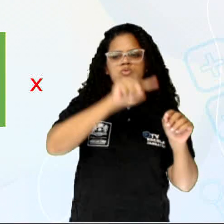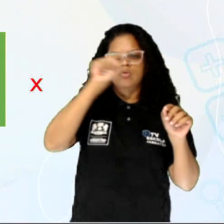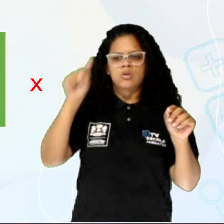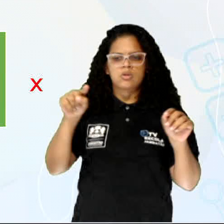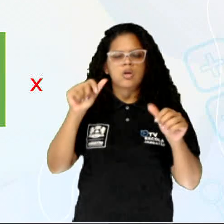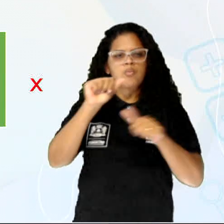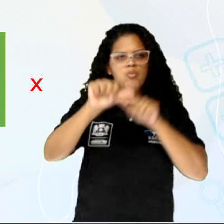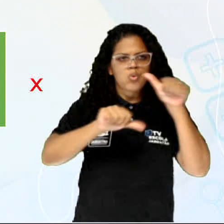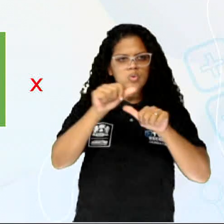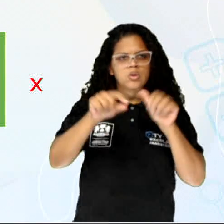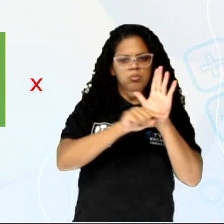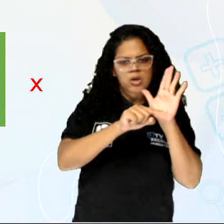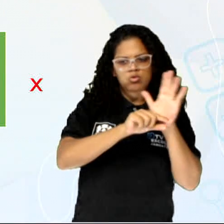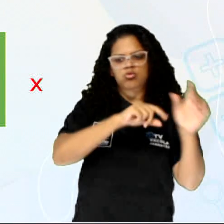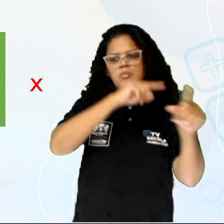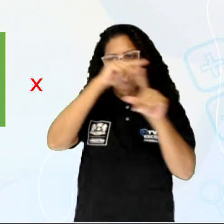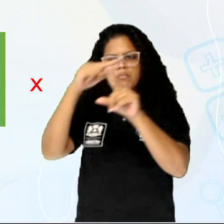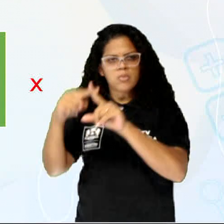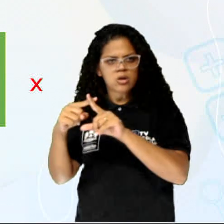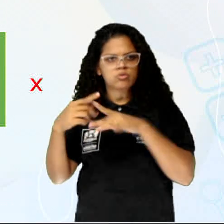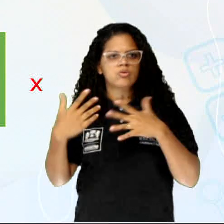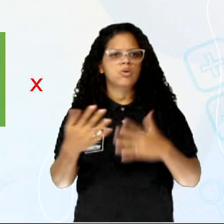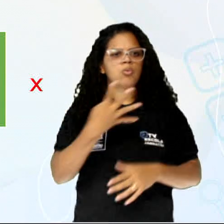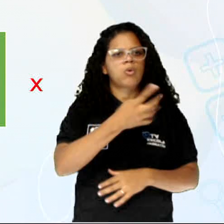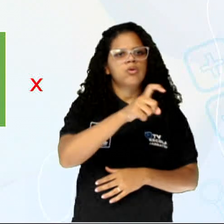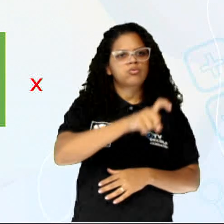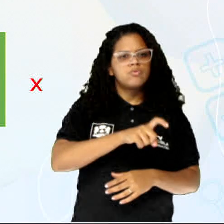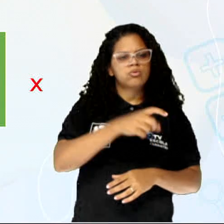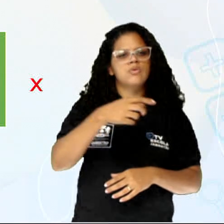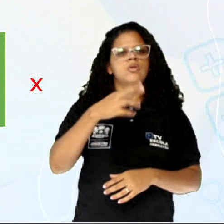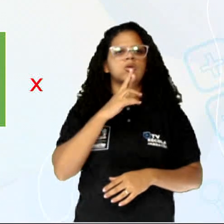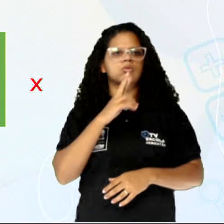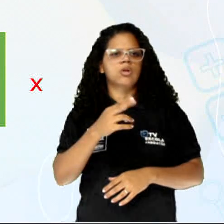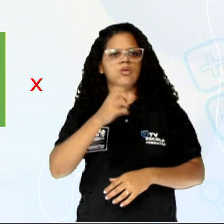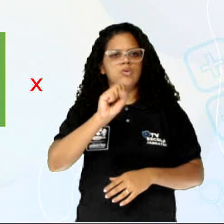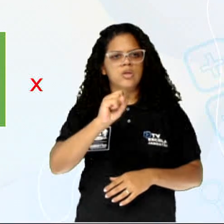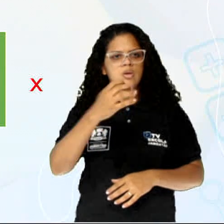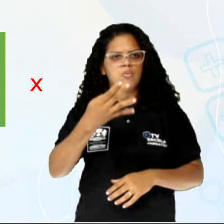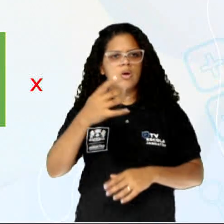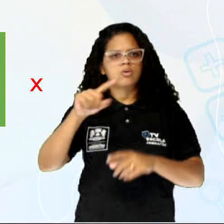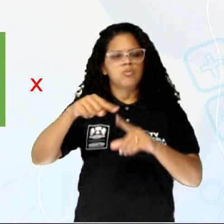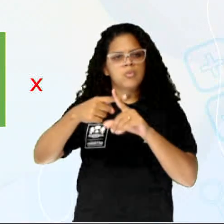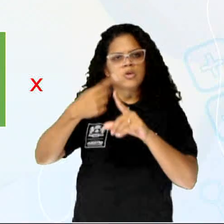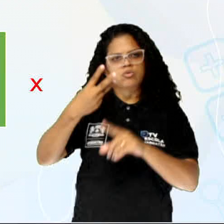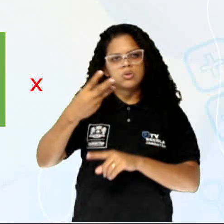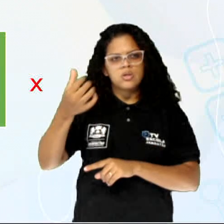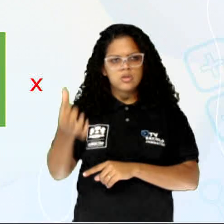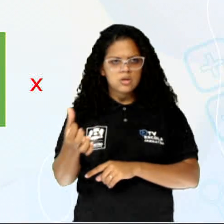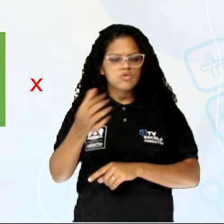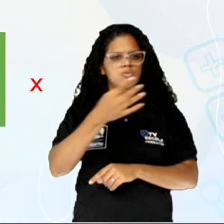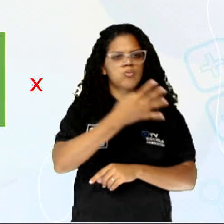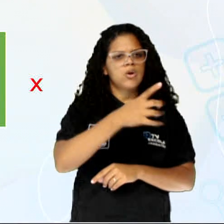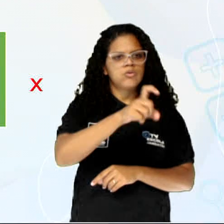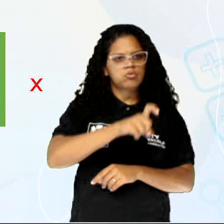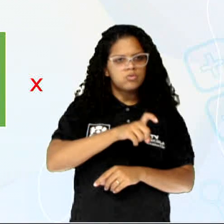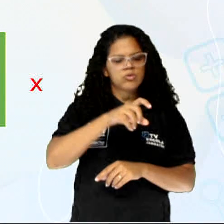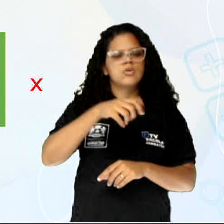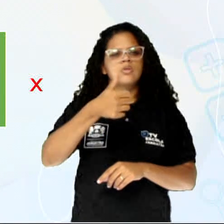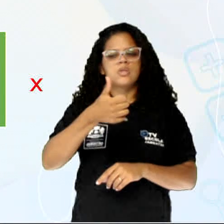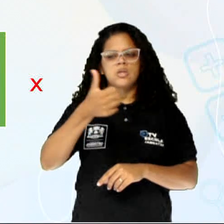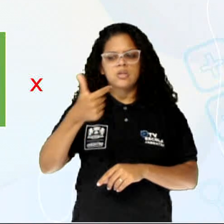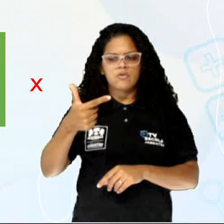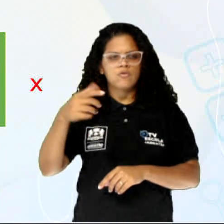mais. Então, ficamos com 4x igual a 84 mais 36. Então, 4x é igual a 120. É só